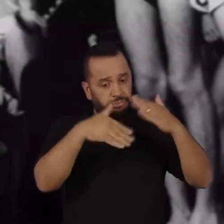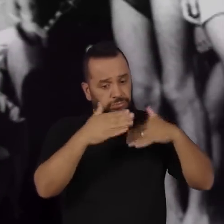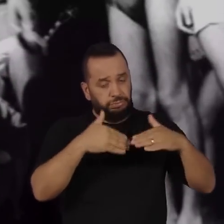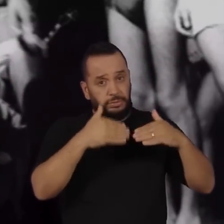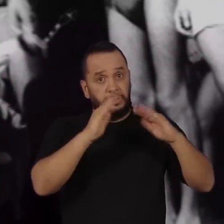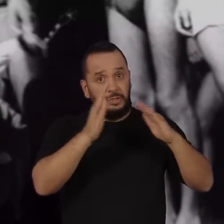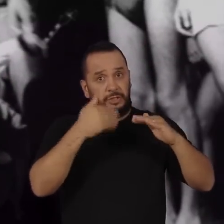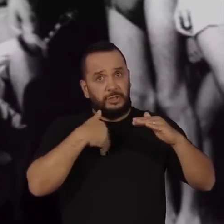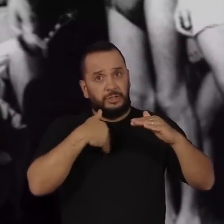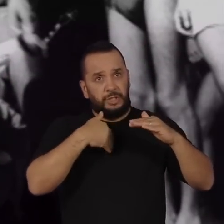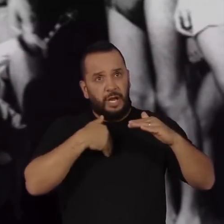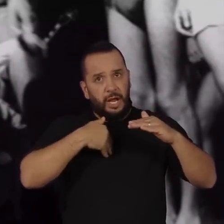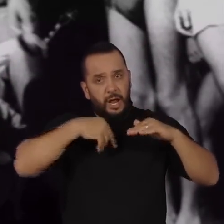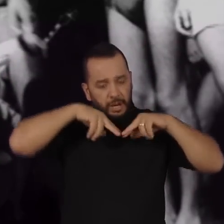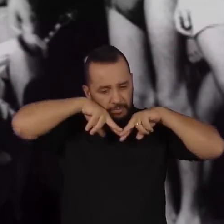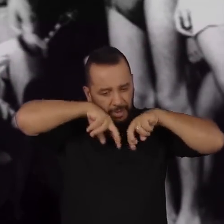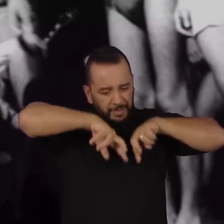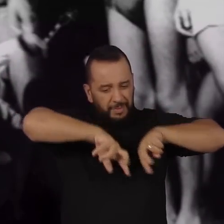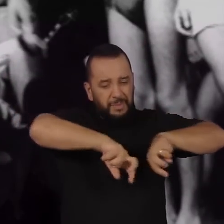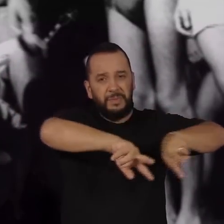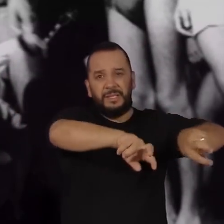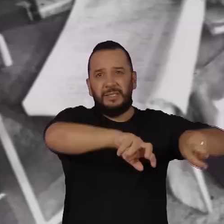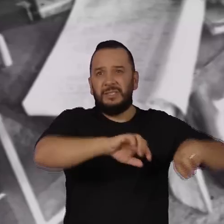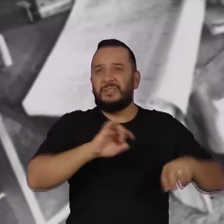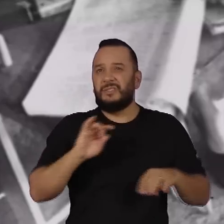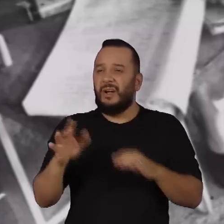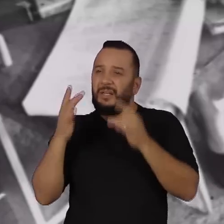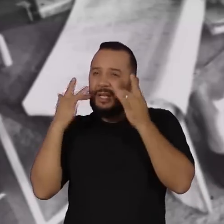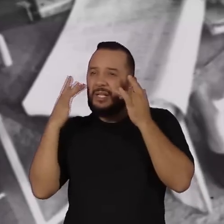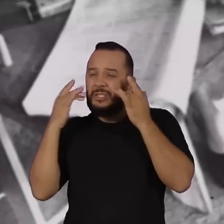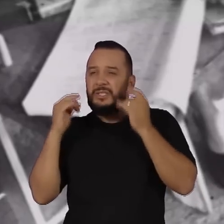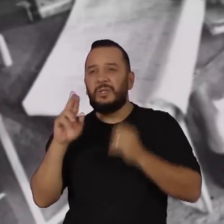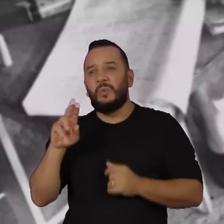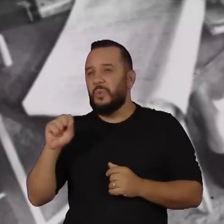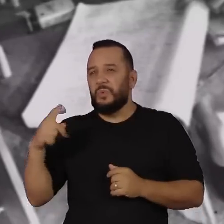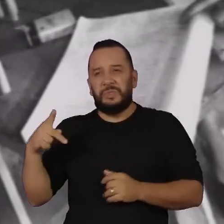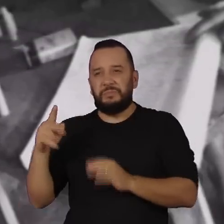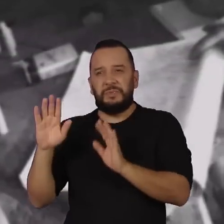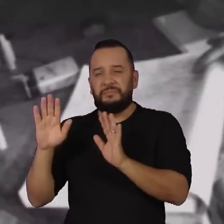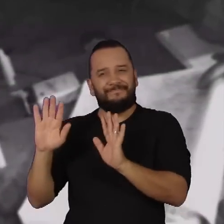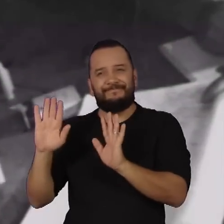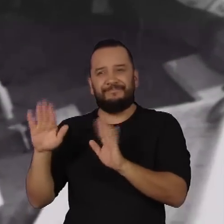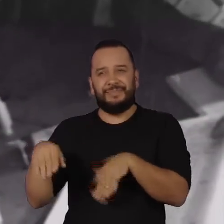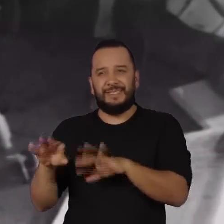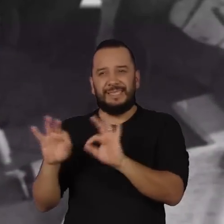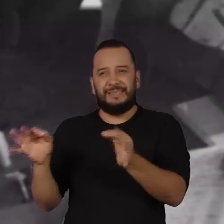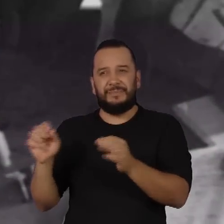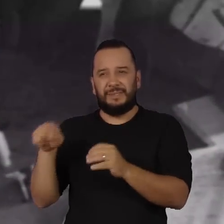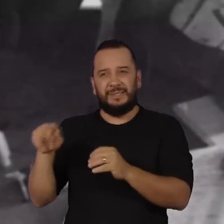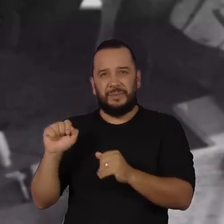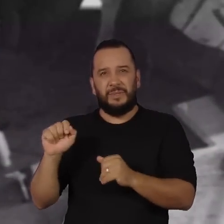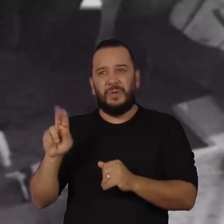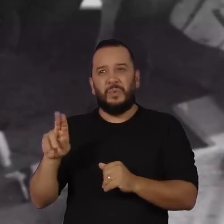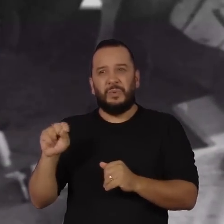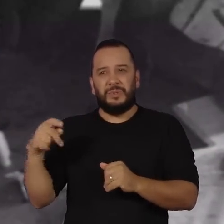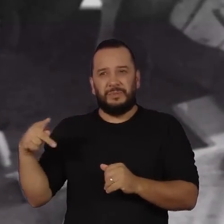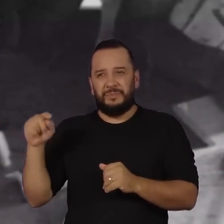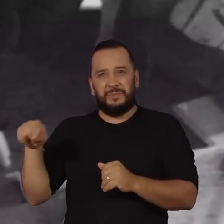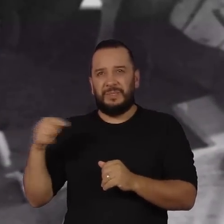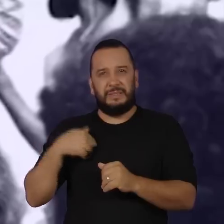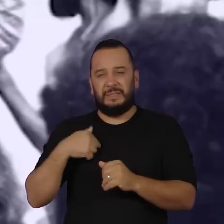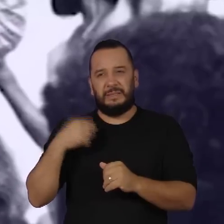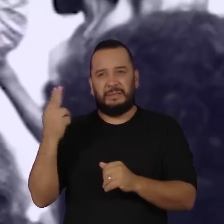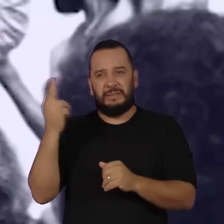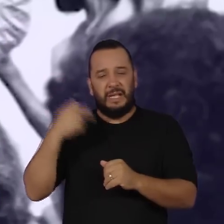daria, por exemplo, se eu continuasse fazendo teatrinho na USP. E dentro da USP eu era a subversiva